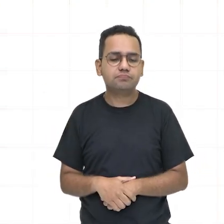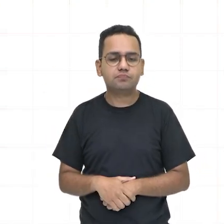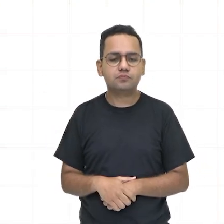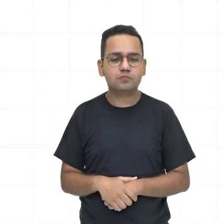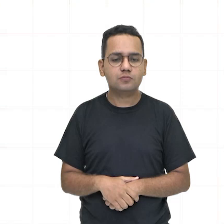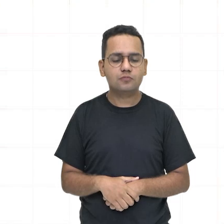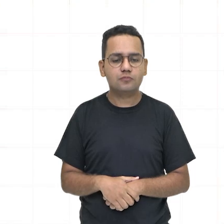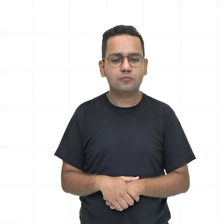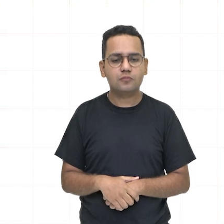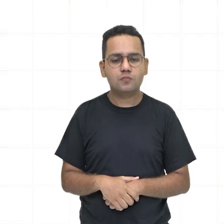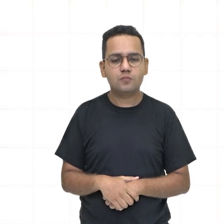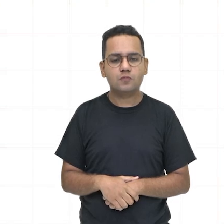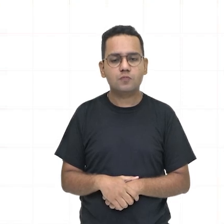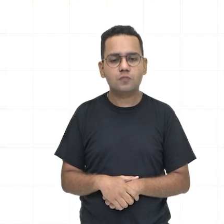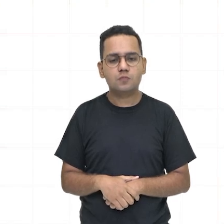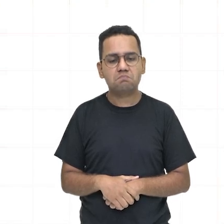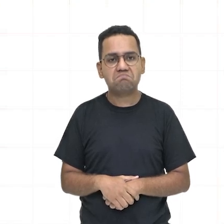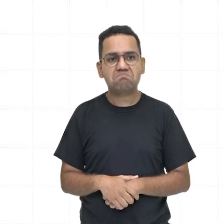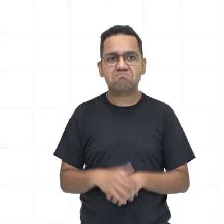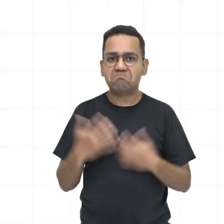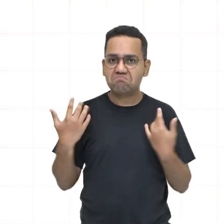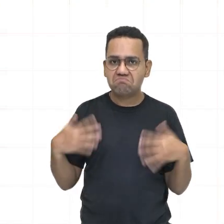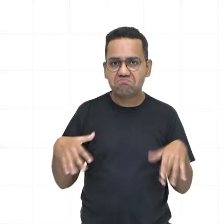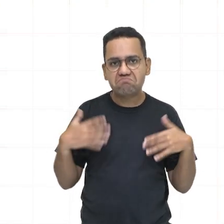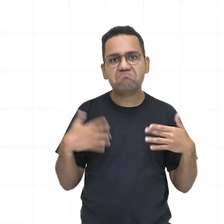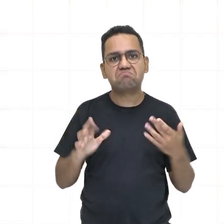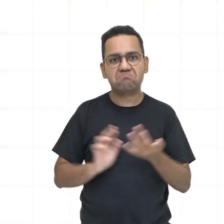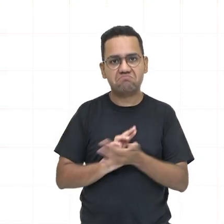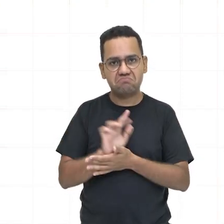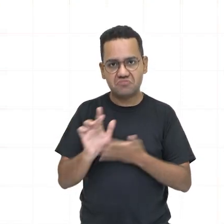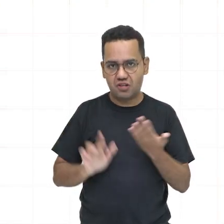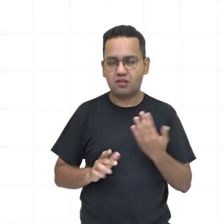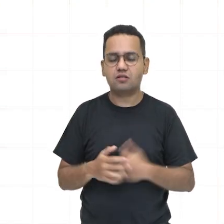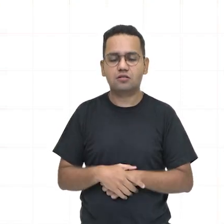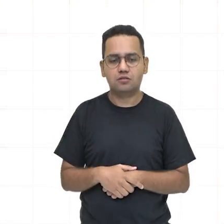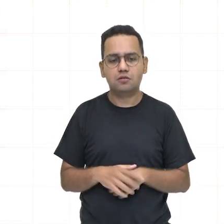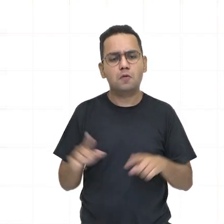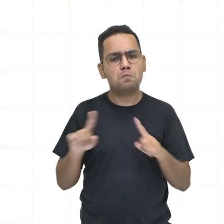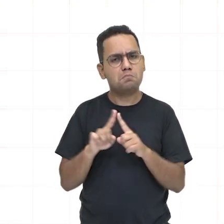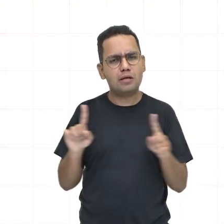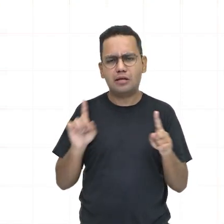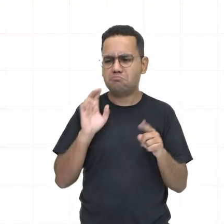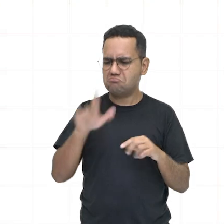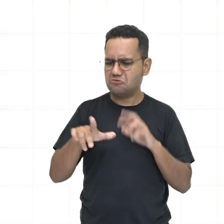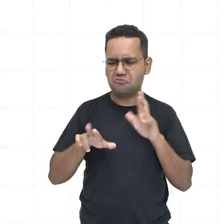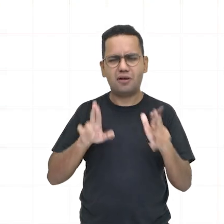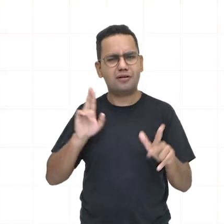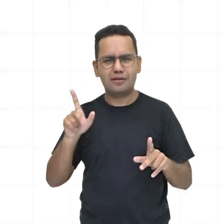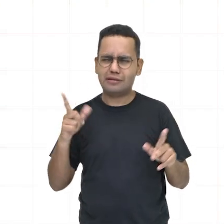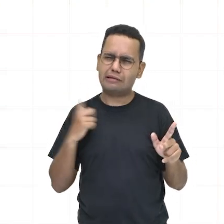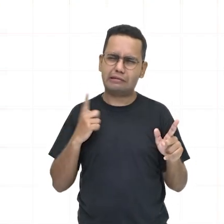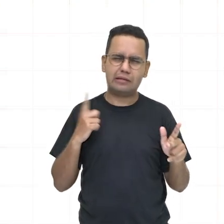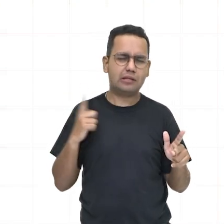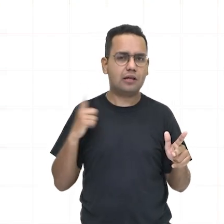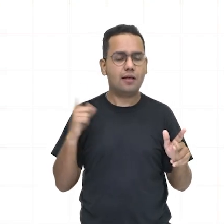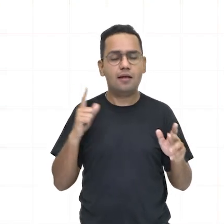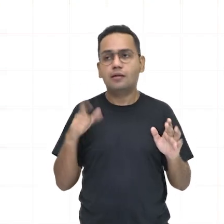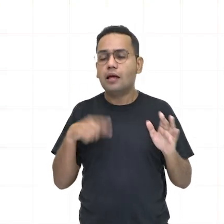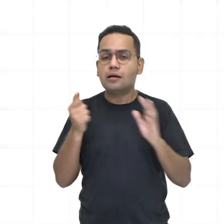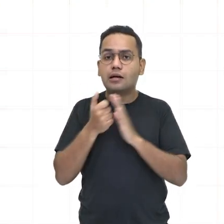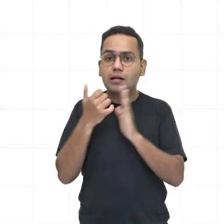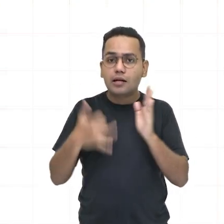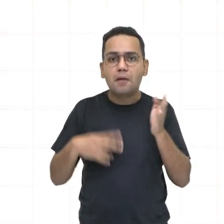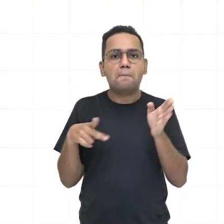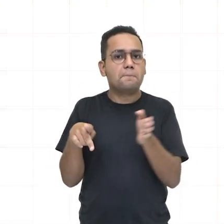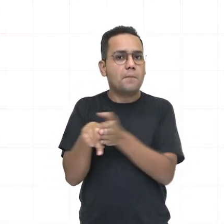são em muitos, né? São muitos e carregam muitas diferenças, têm traços muito